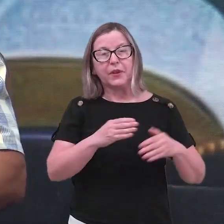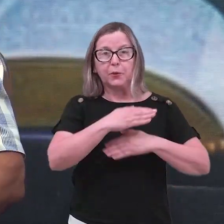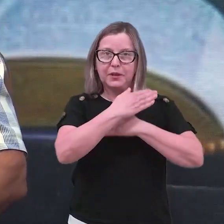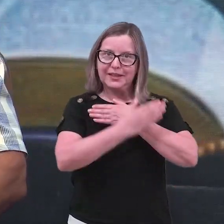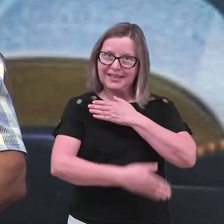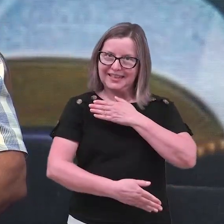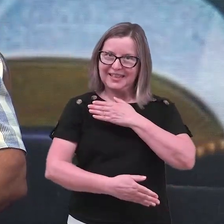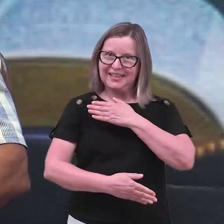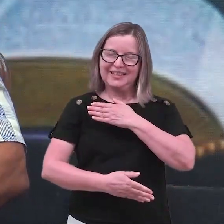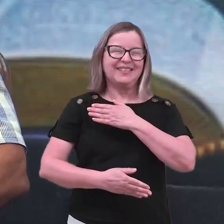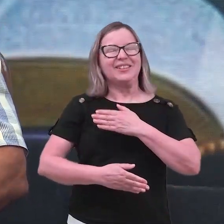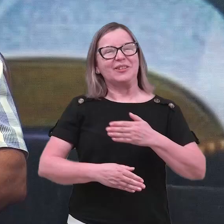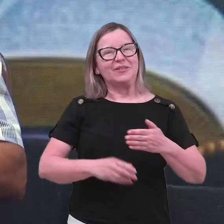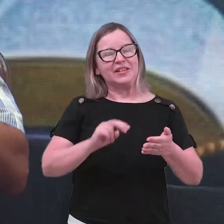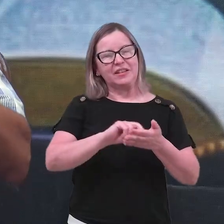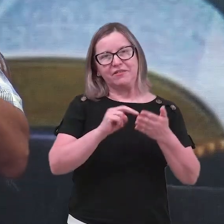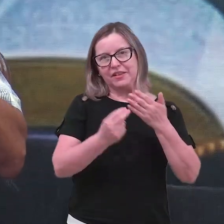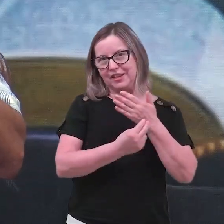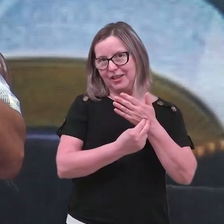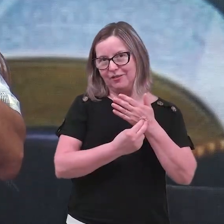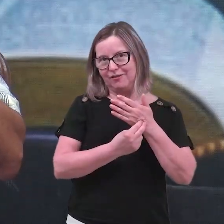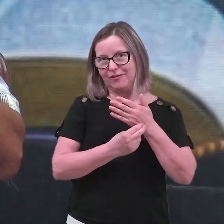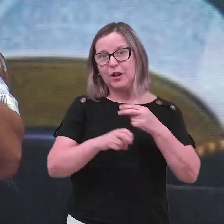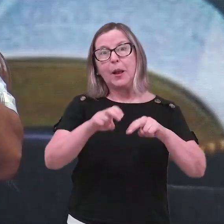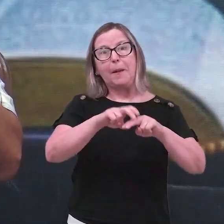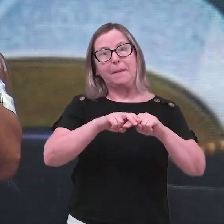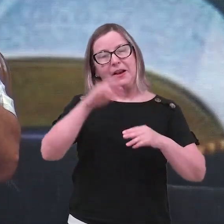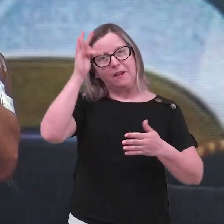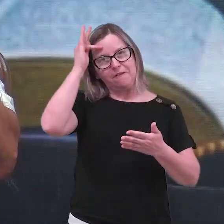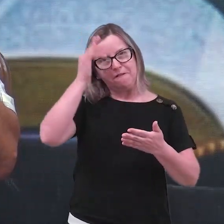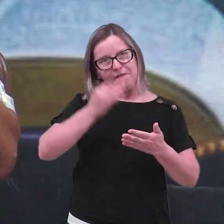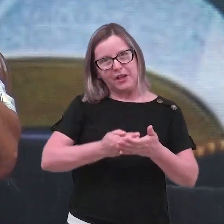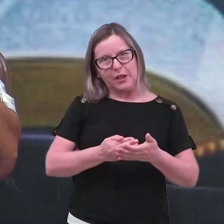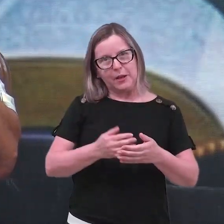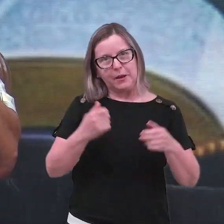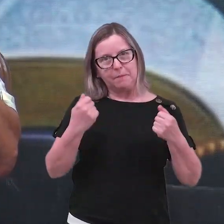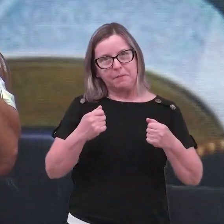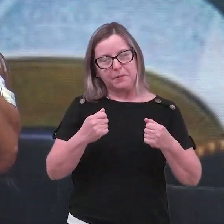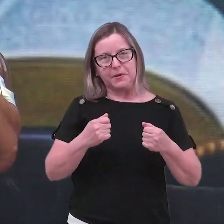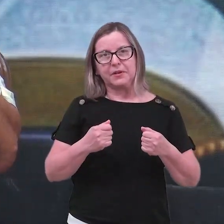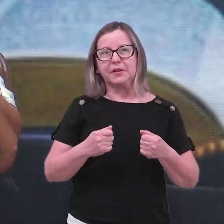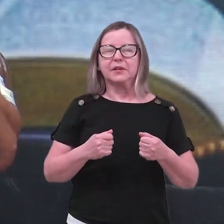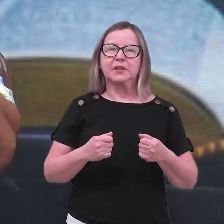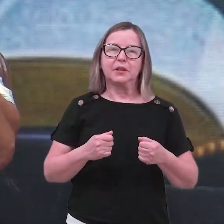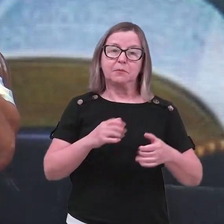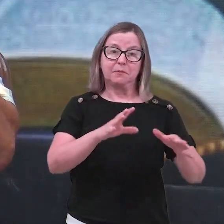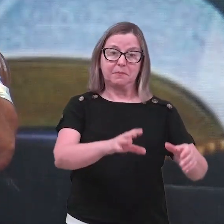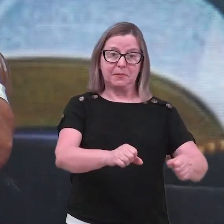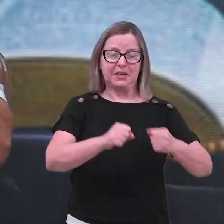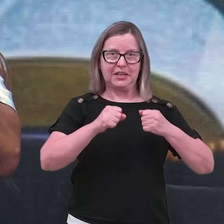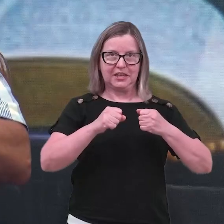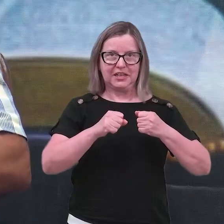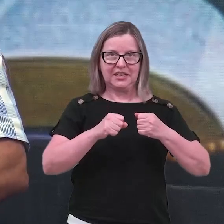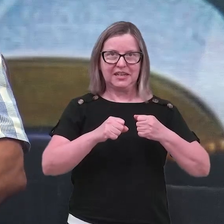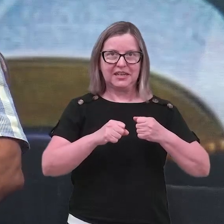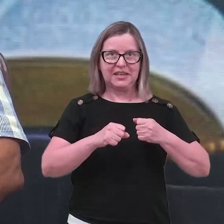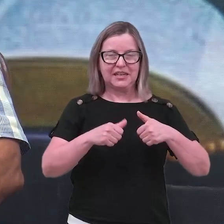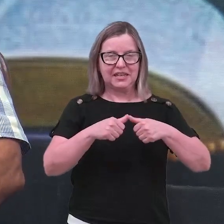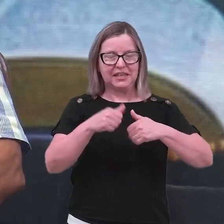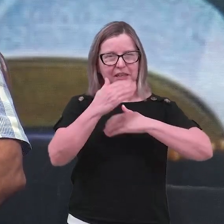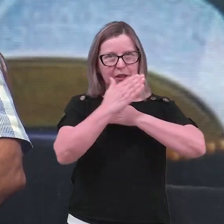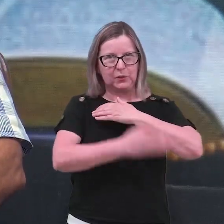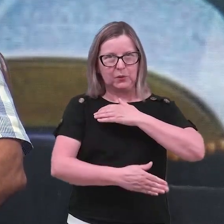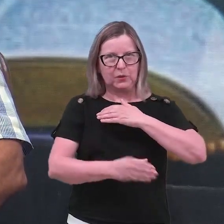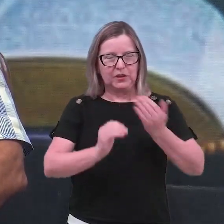que é pela fé que nós precisamos tomar esse escudo para apagar todos os